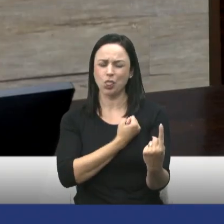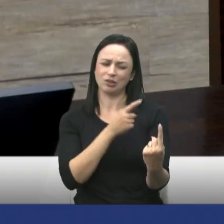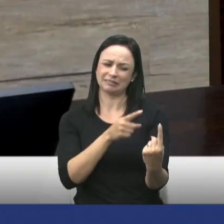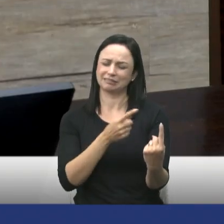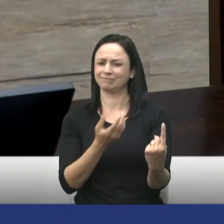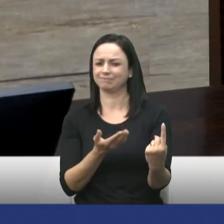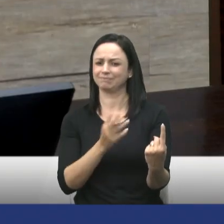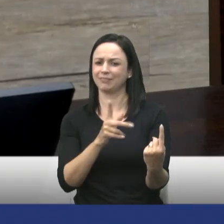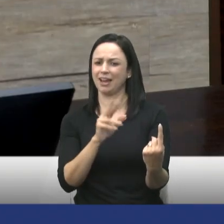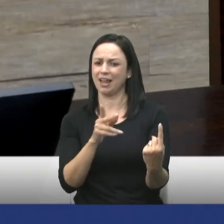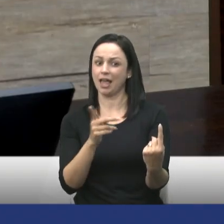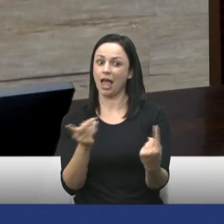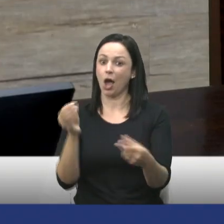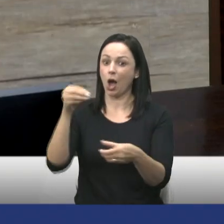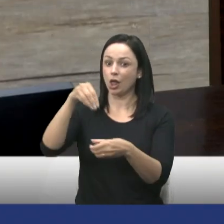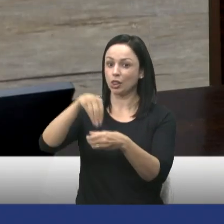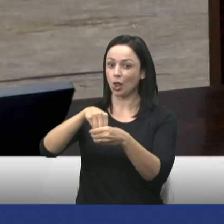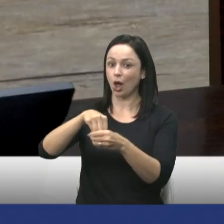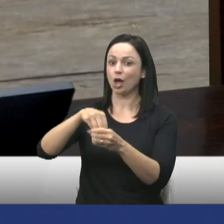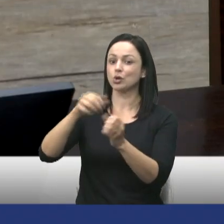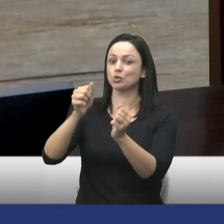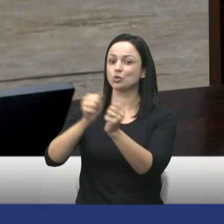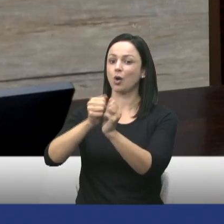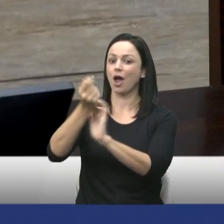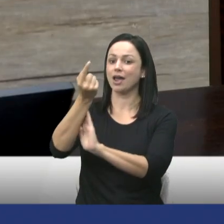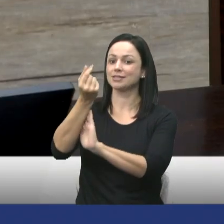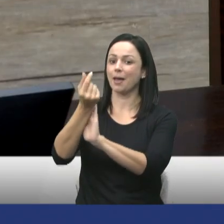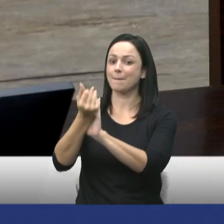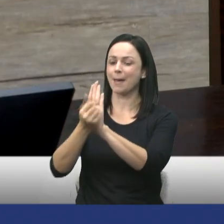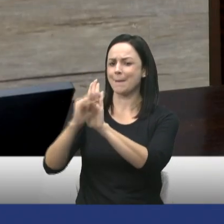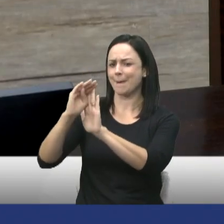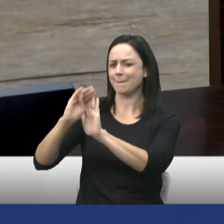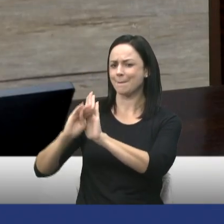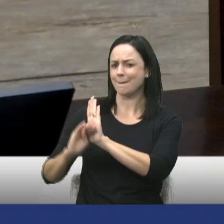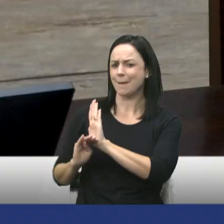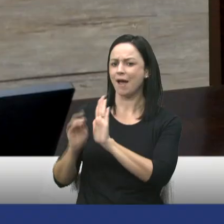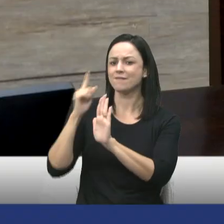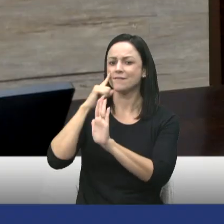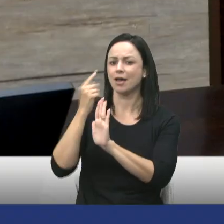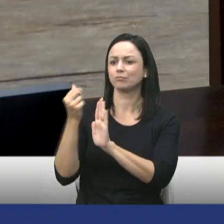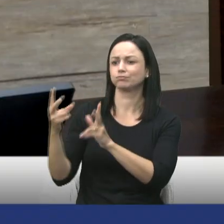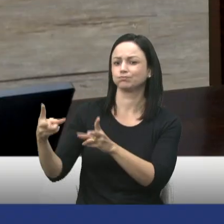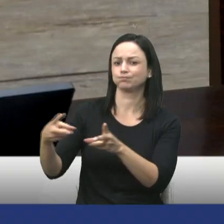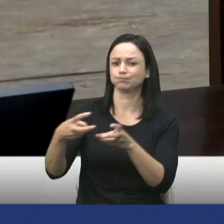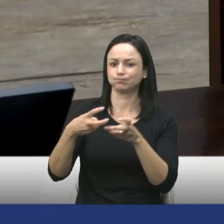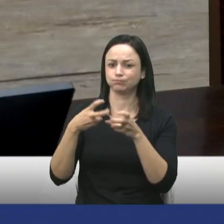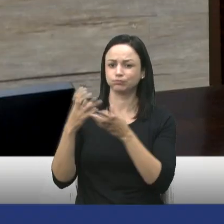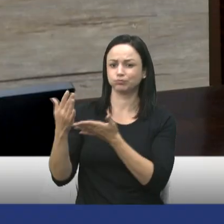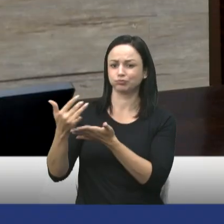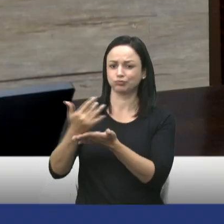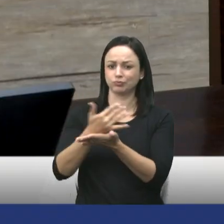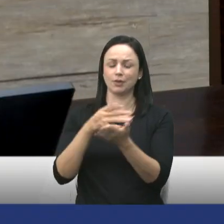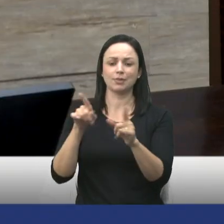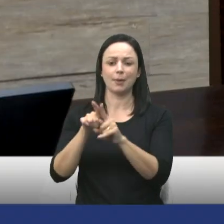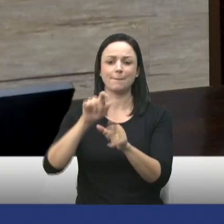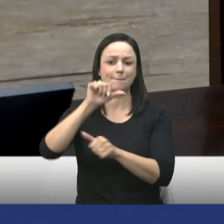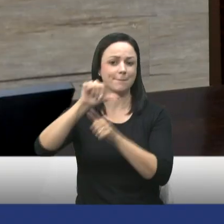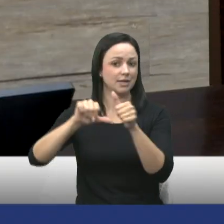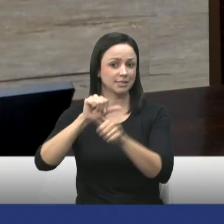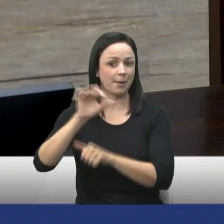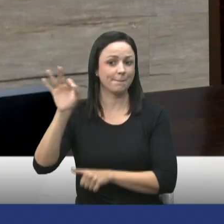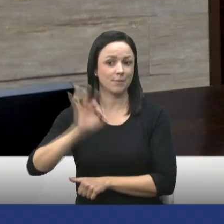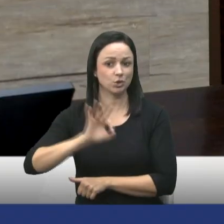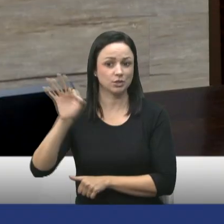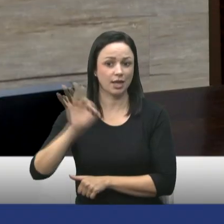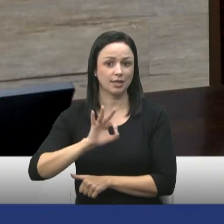você coloca dentro do orçamento e vai ver a arrecadação, e vai ver também o que transforma isso em percentual